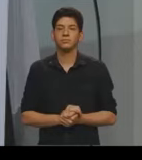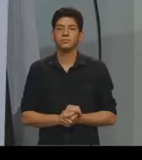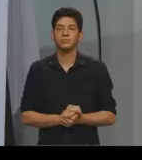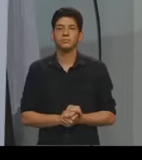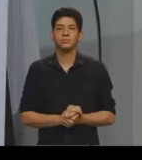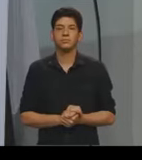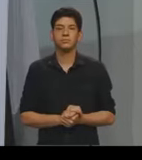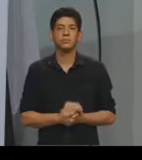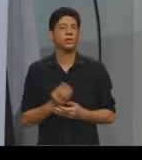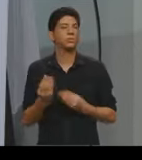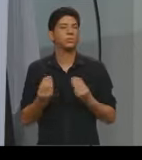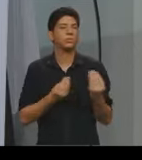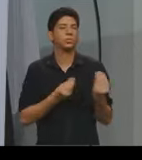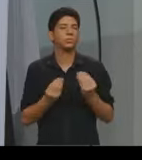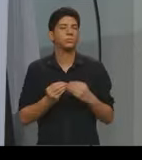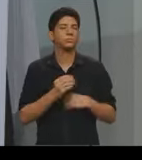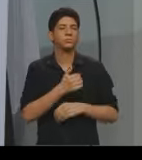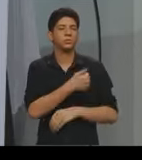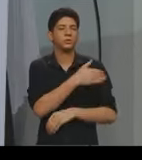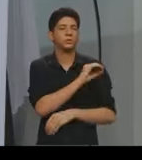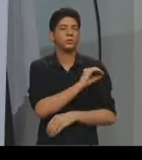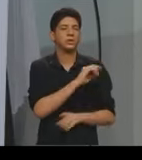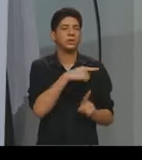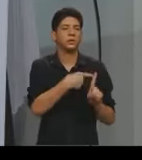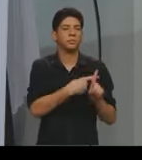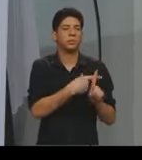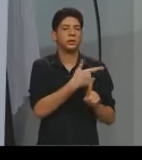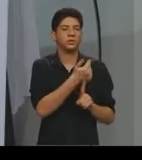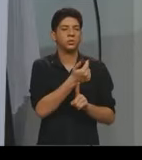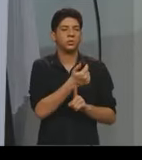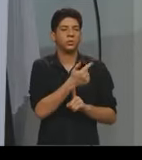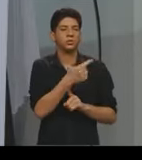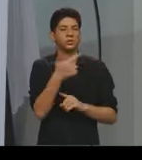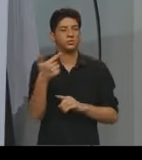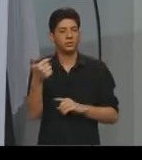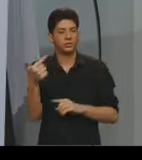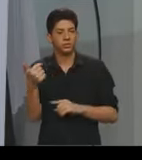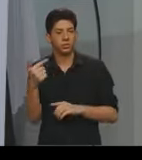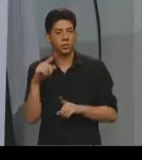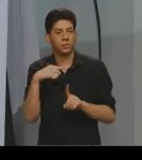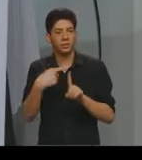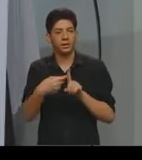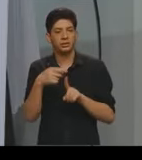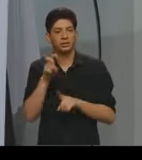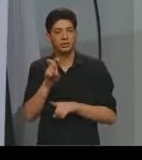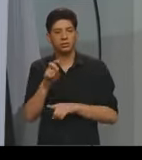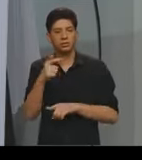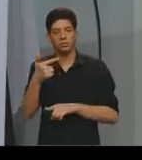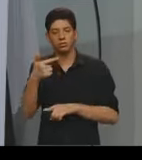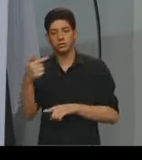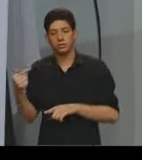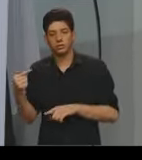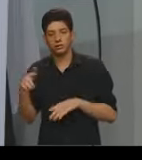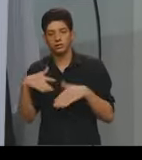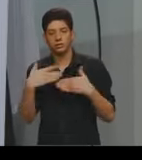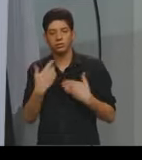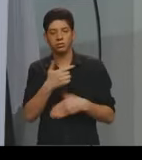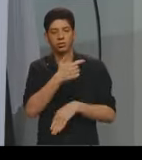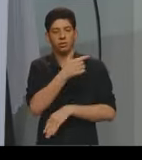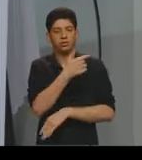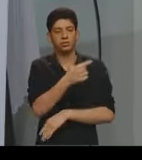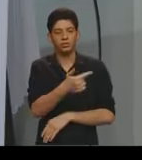vai ficar 10 mais 12, 22, mais 5, 27. Então, vai ficar 27